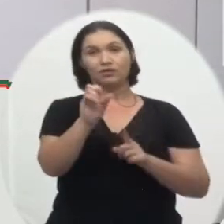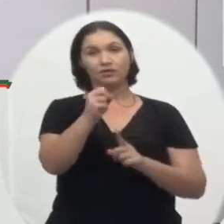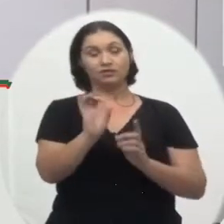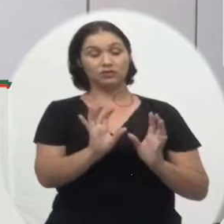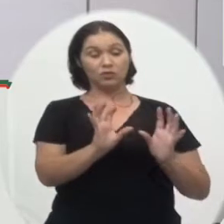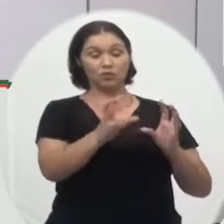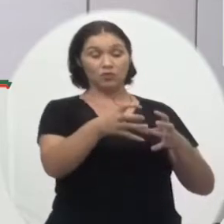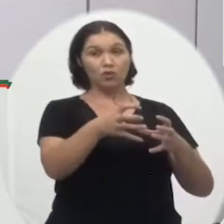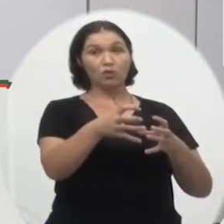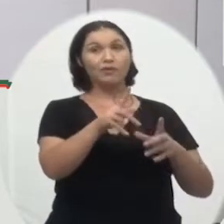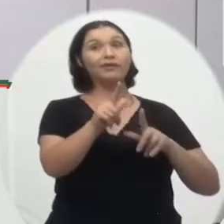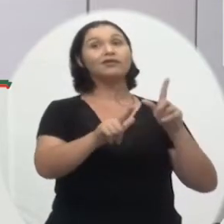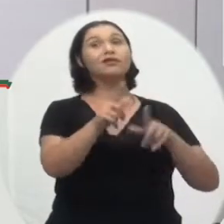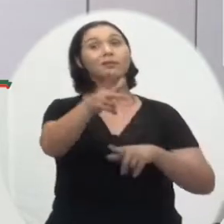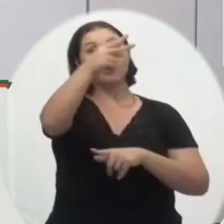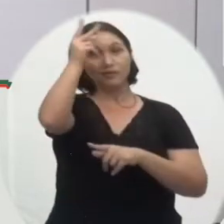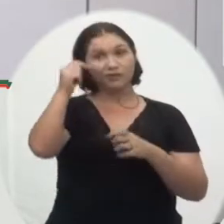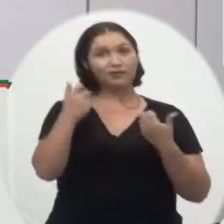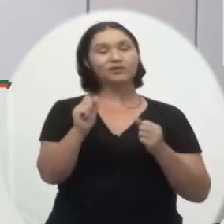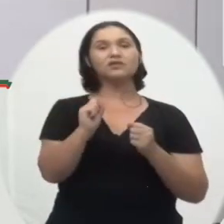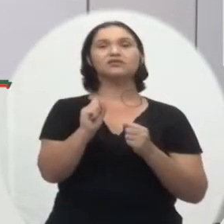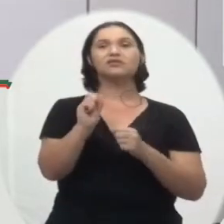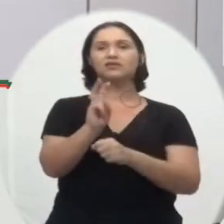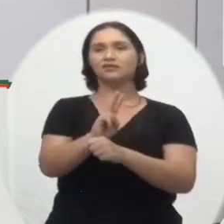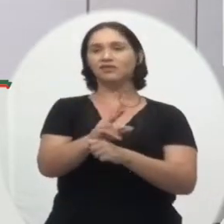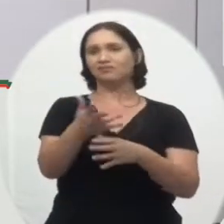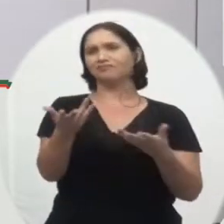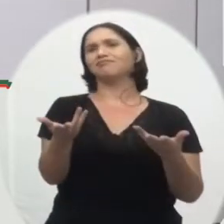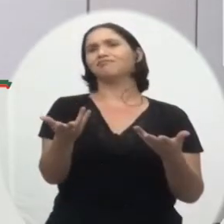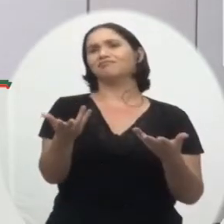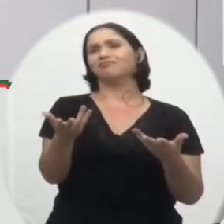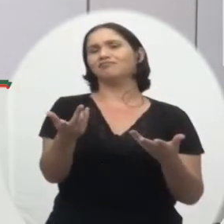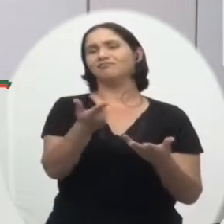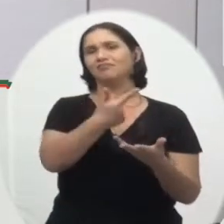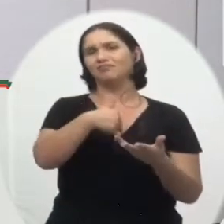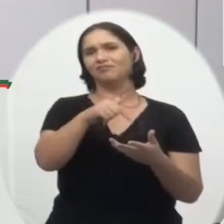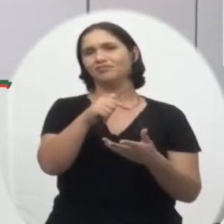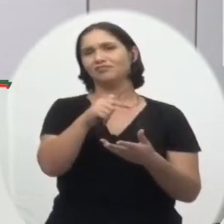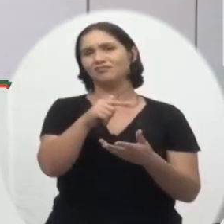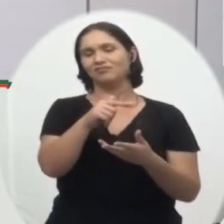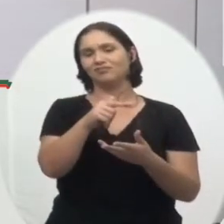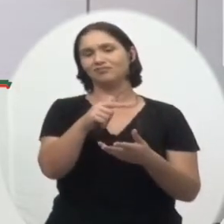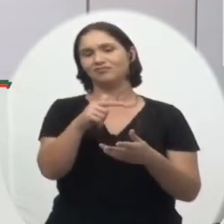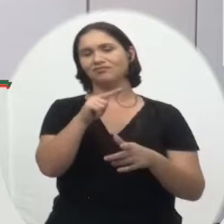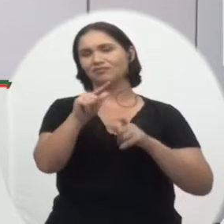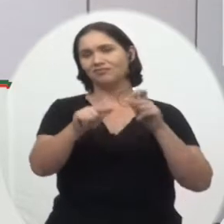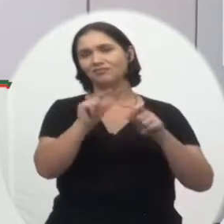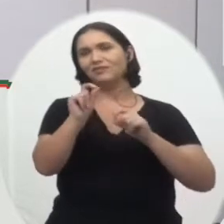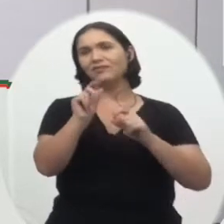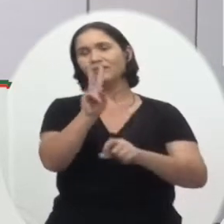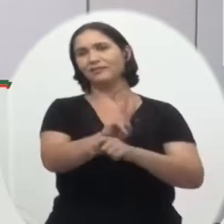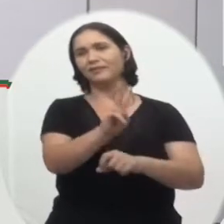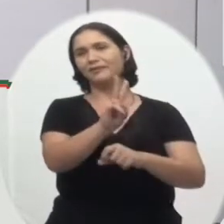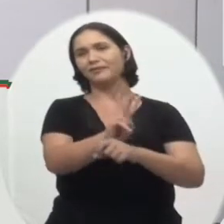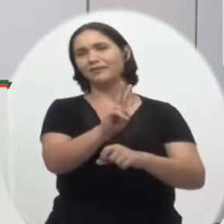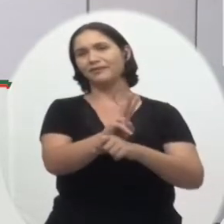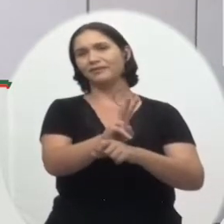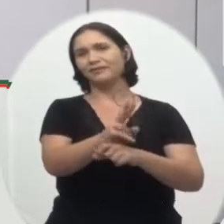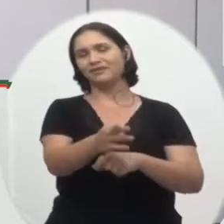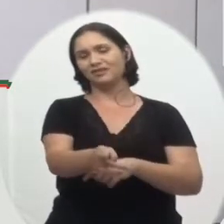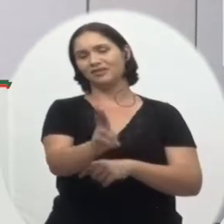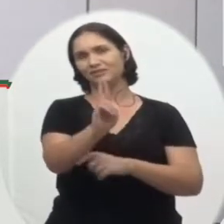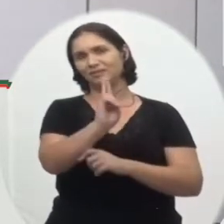né? Mas tem que fiscalizar isso, né? E aí é o nosso papel fiscalizar, e aí a gente às vezes recebe